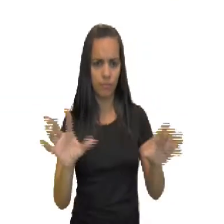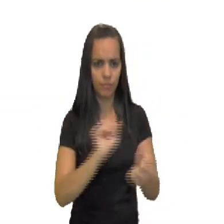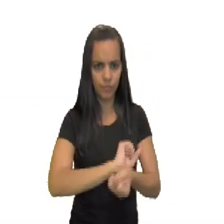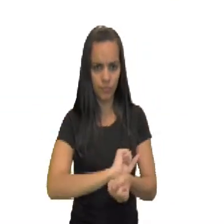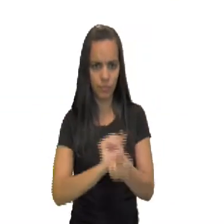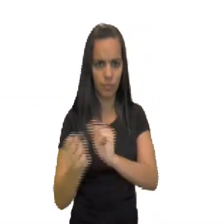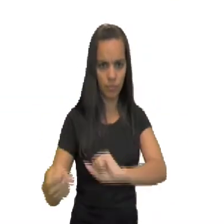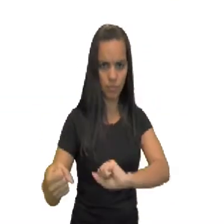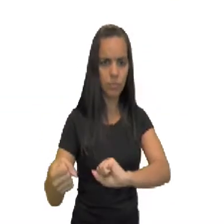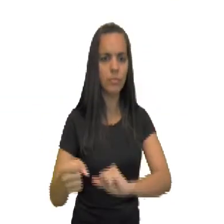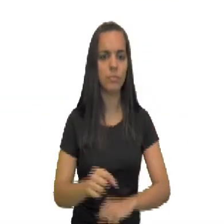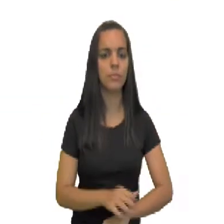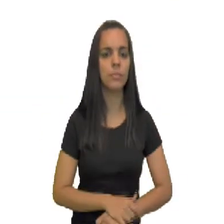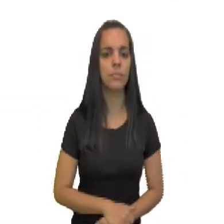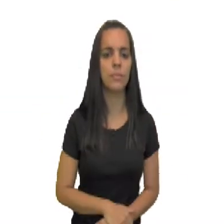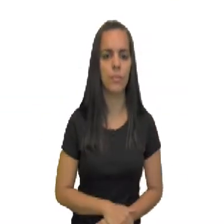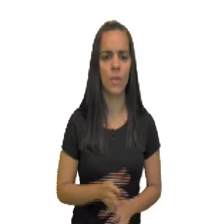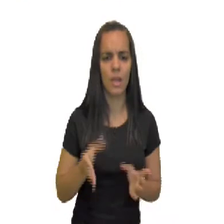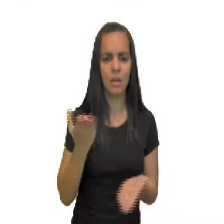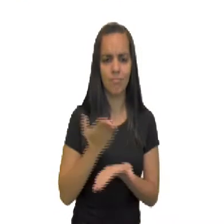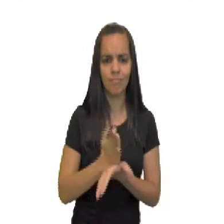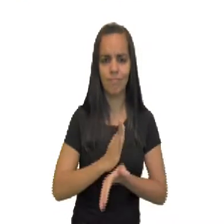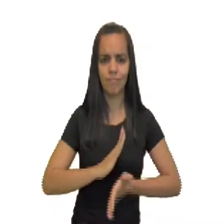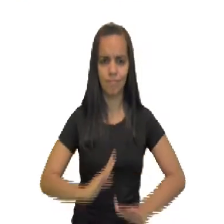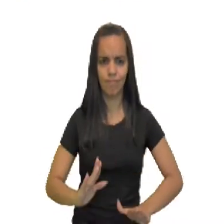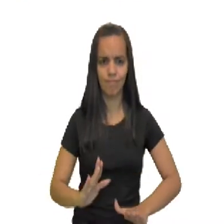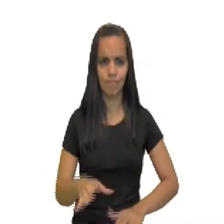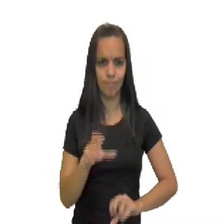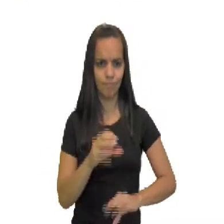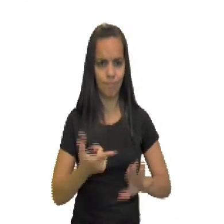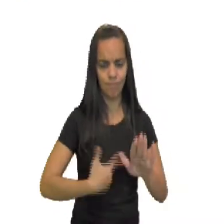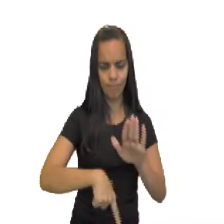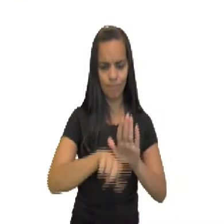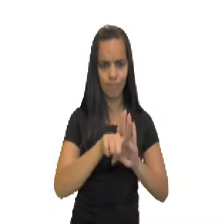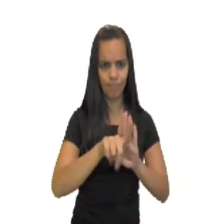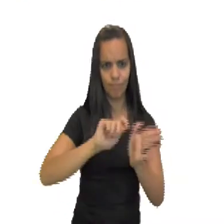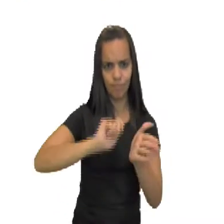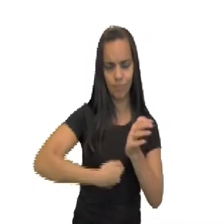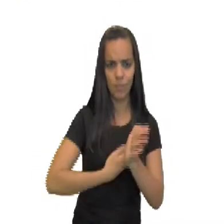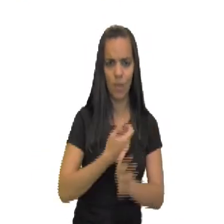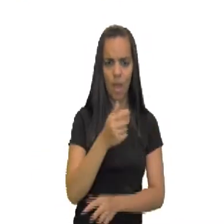última regência e acabou assinando a Lei Áurea em